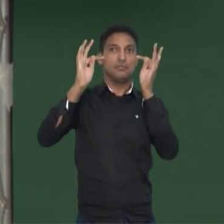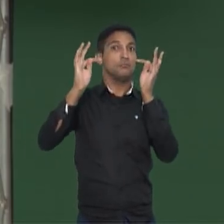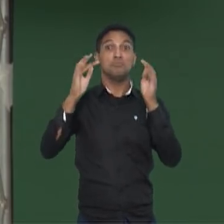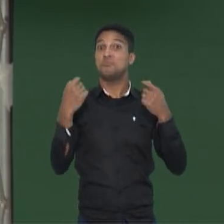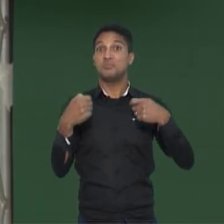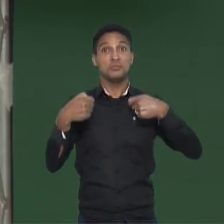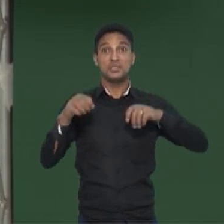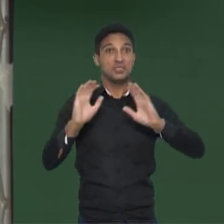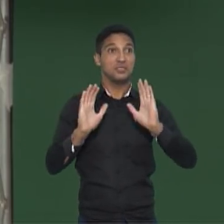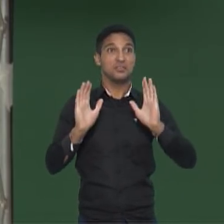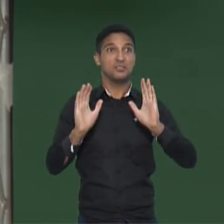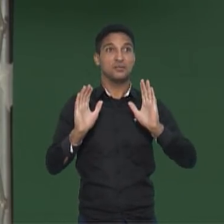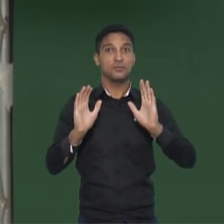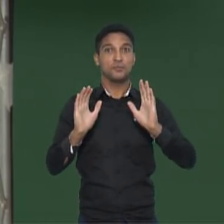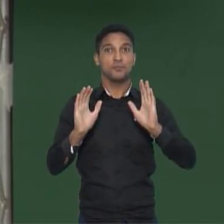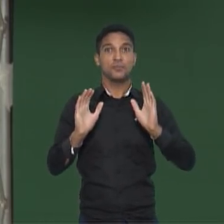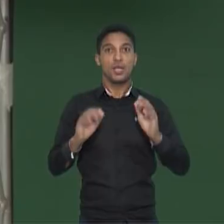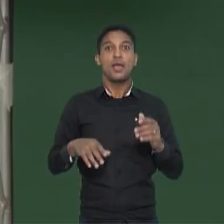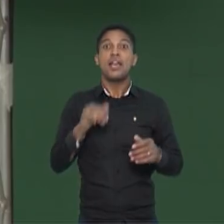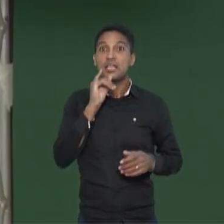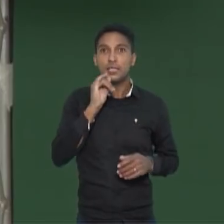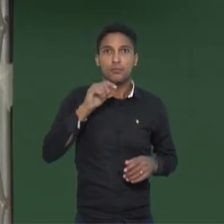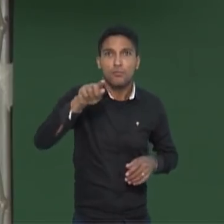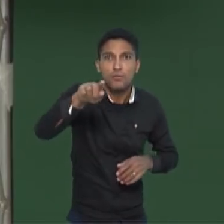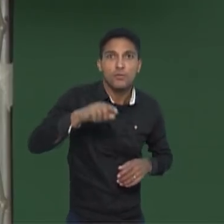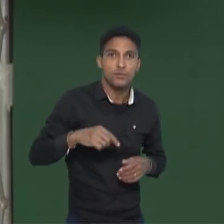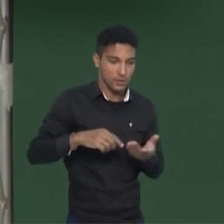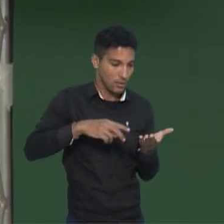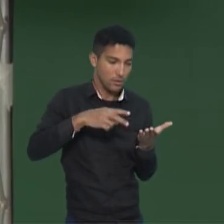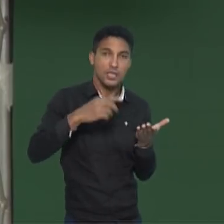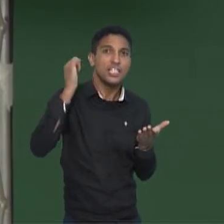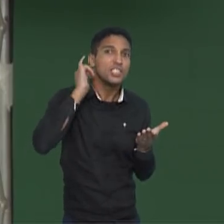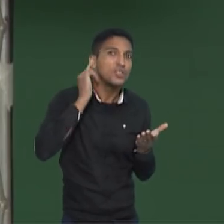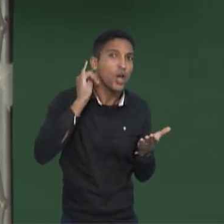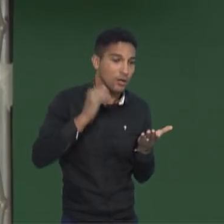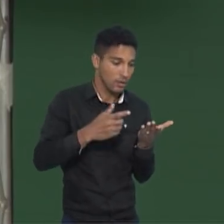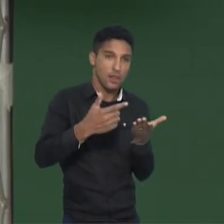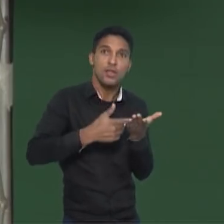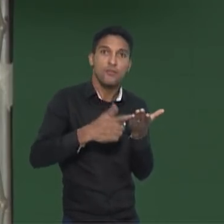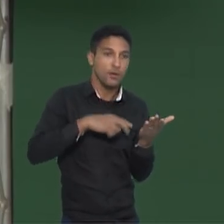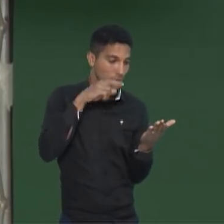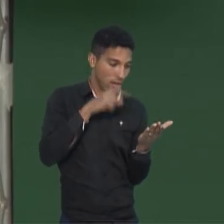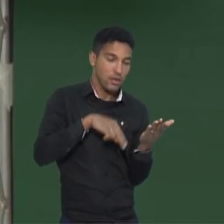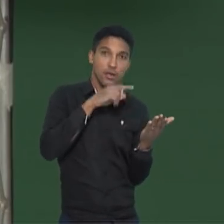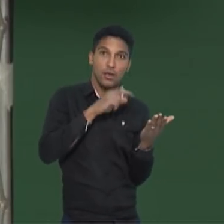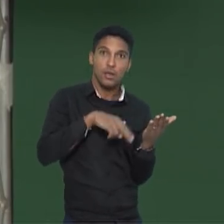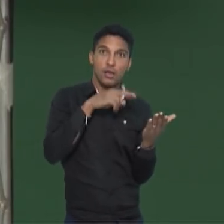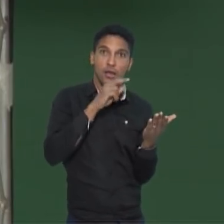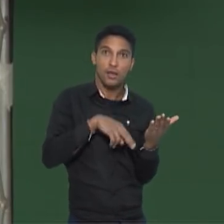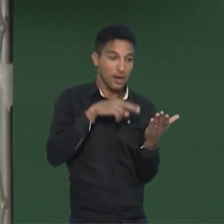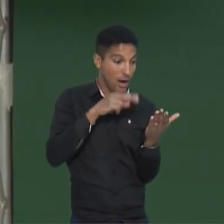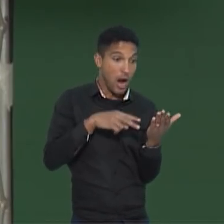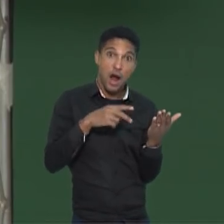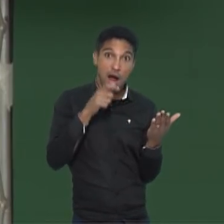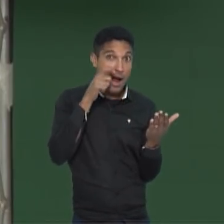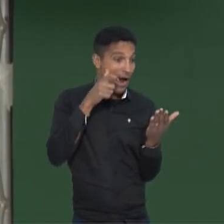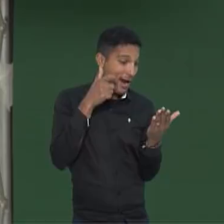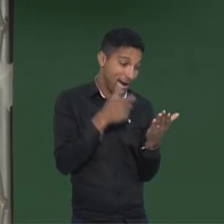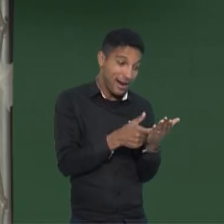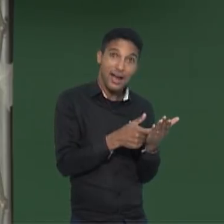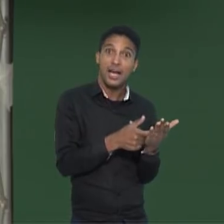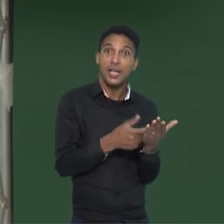o seguinte, quando a pessoa lê um livro de uma história, ela vai procurar mais material sobre aquela história.